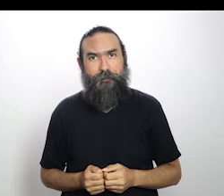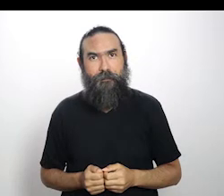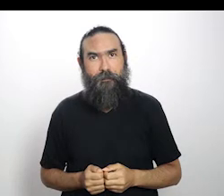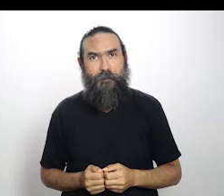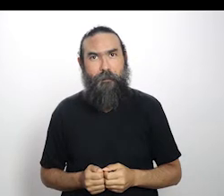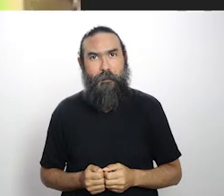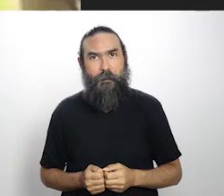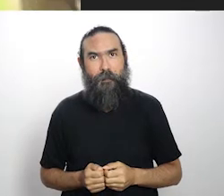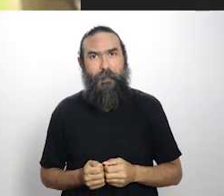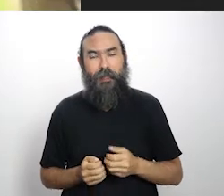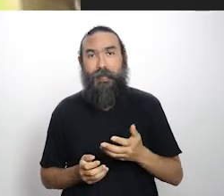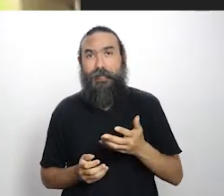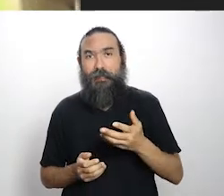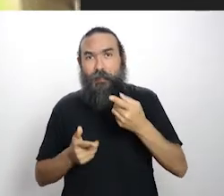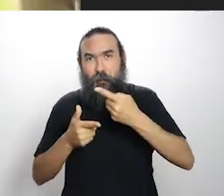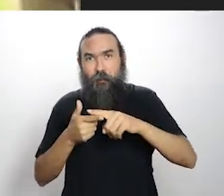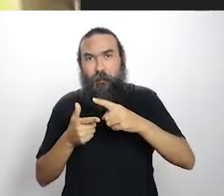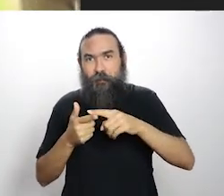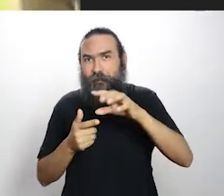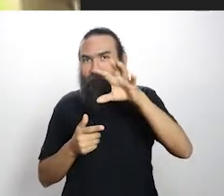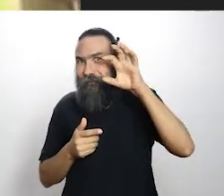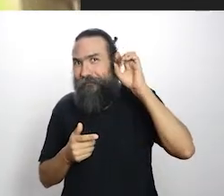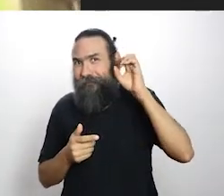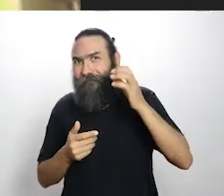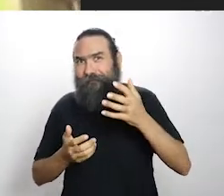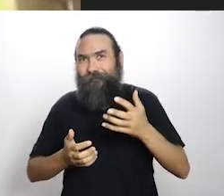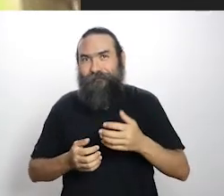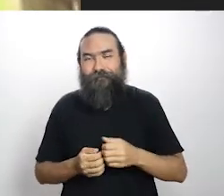Cecina, não te ouço.